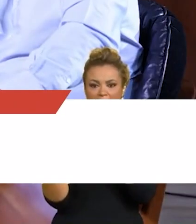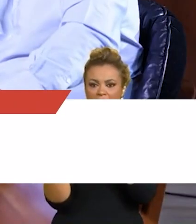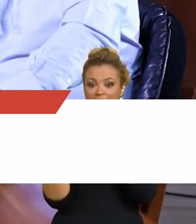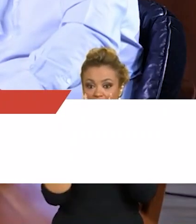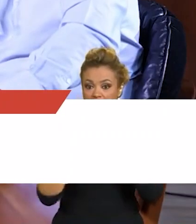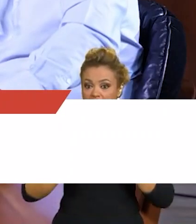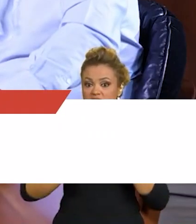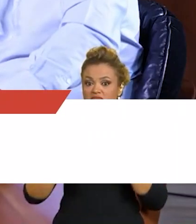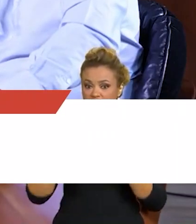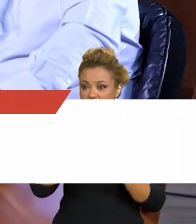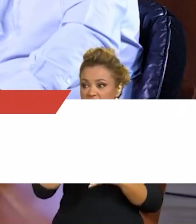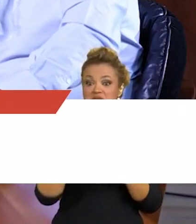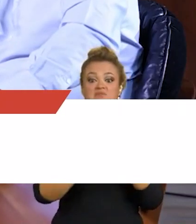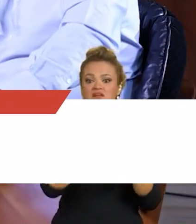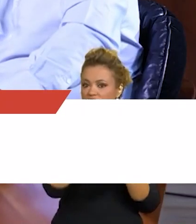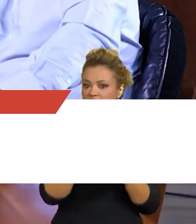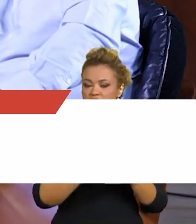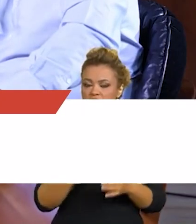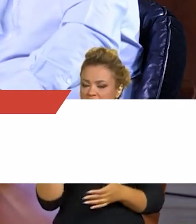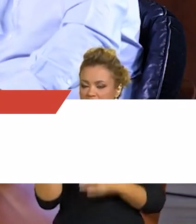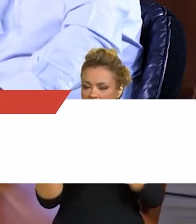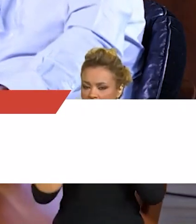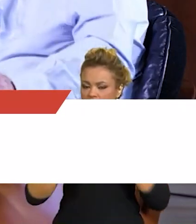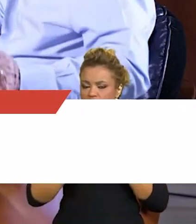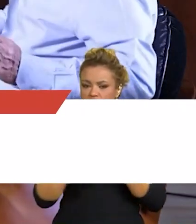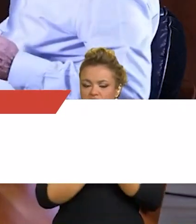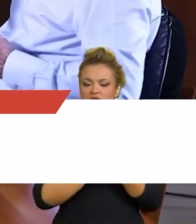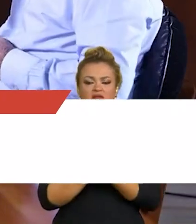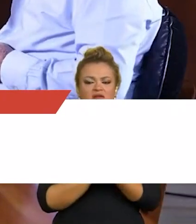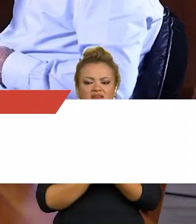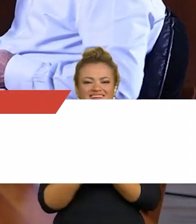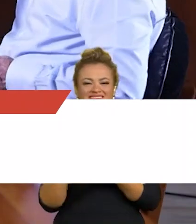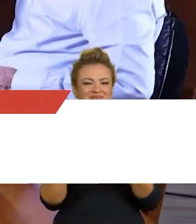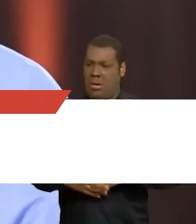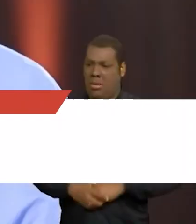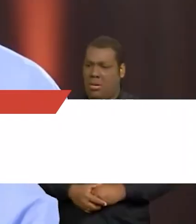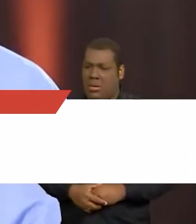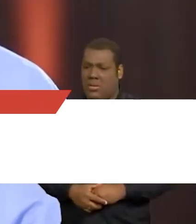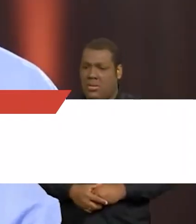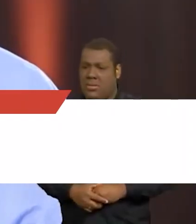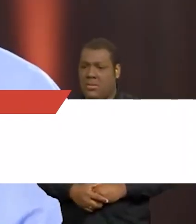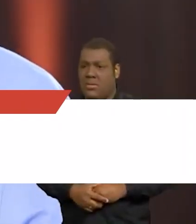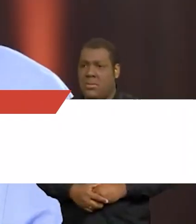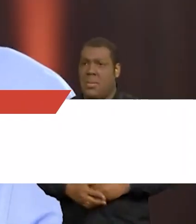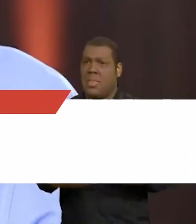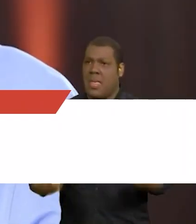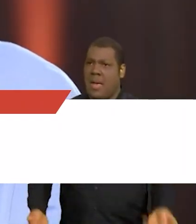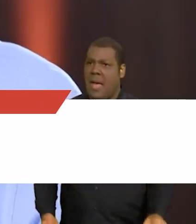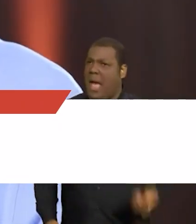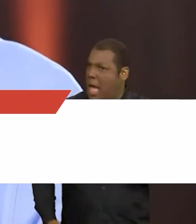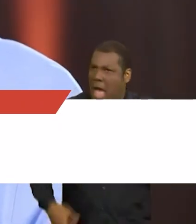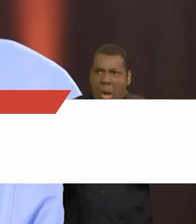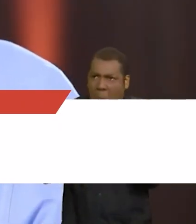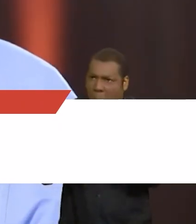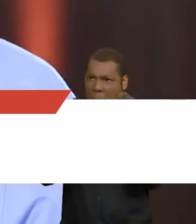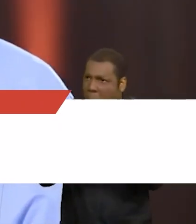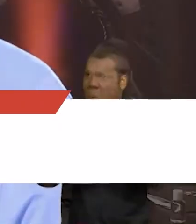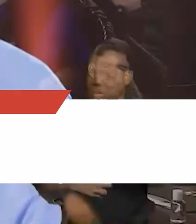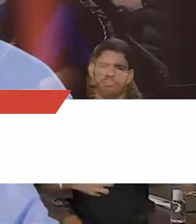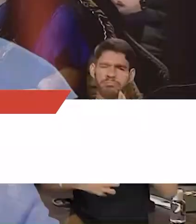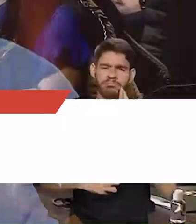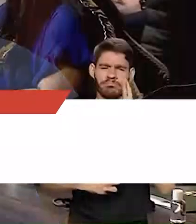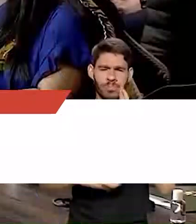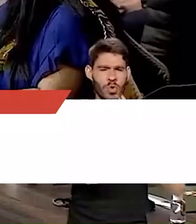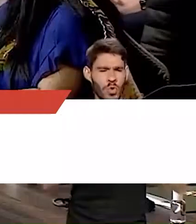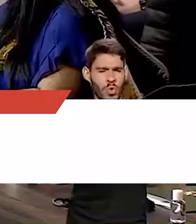o petista iniciou o quadro semanal conversa com o presidente destacando sobre o encontro que teve com líderes de países